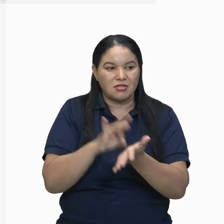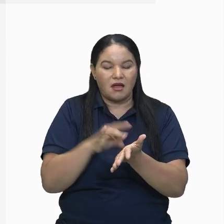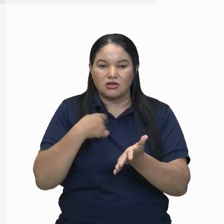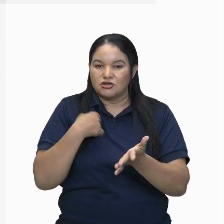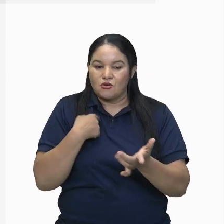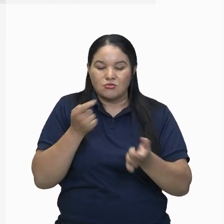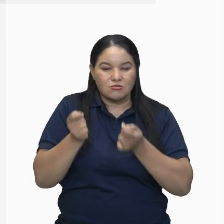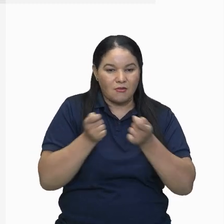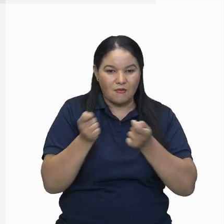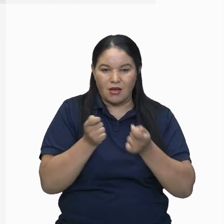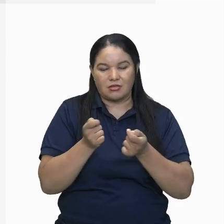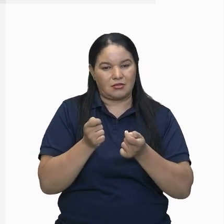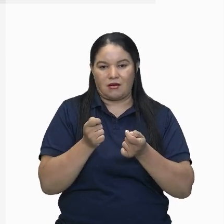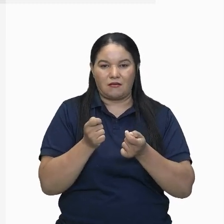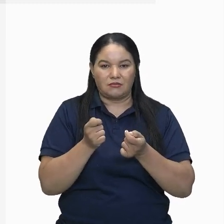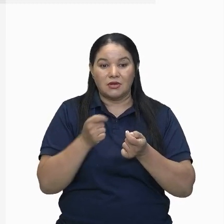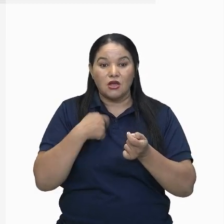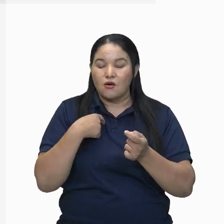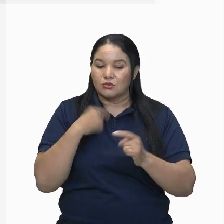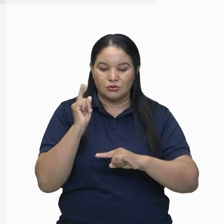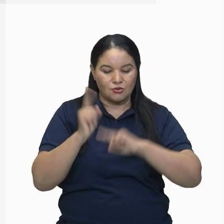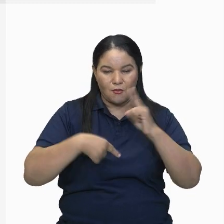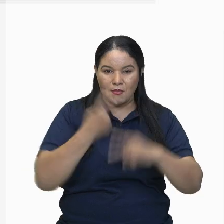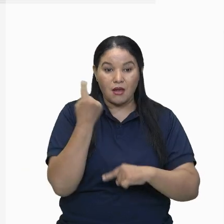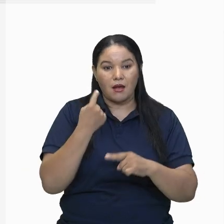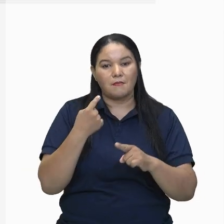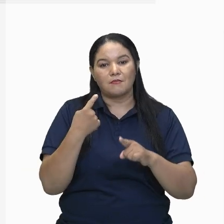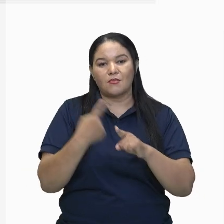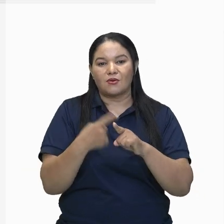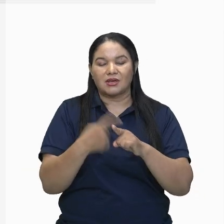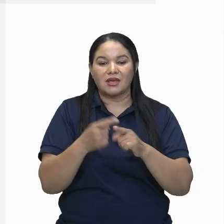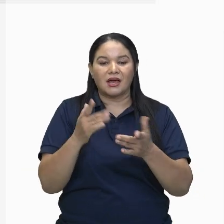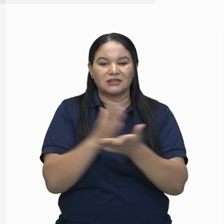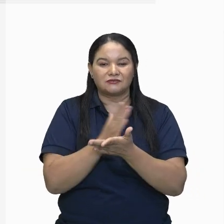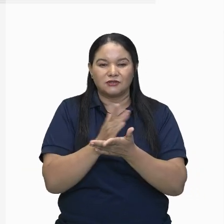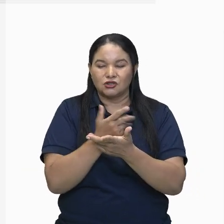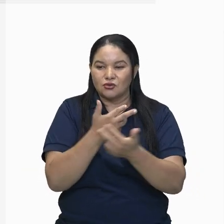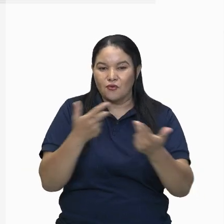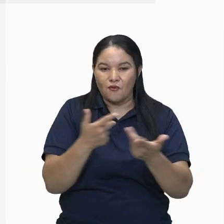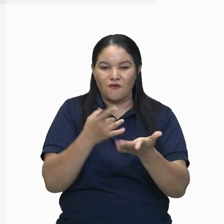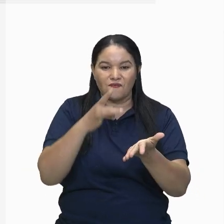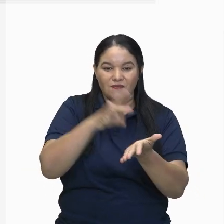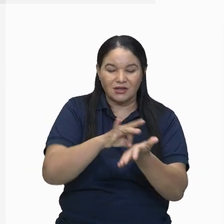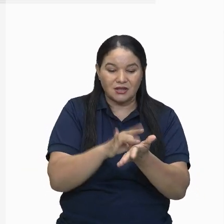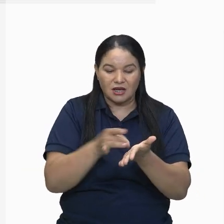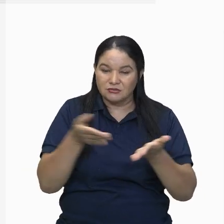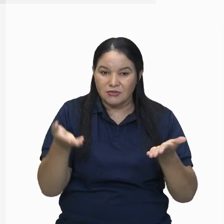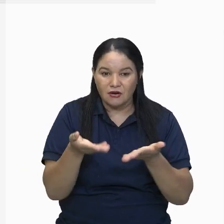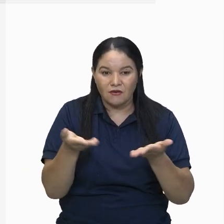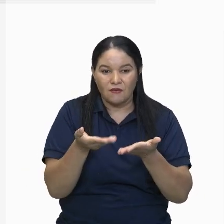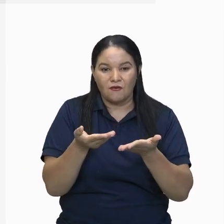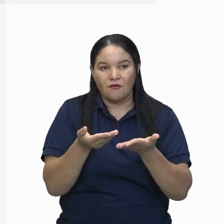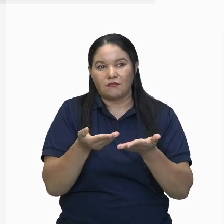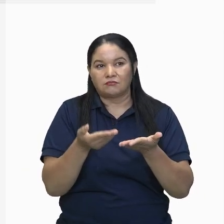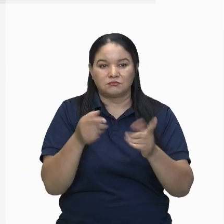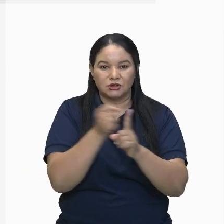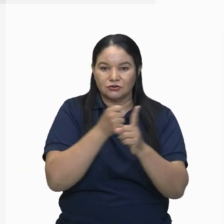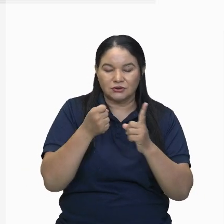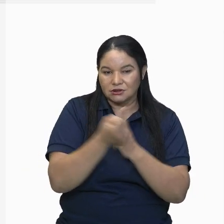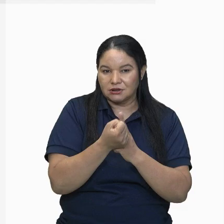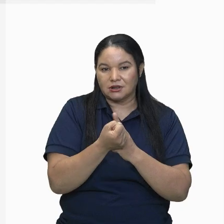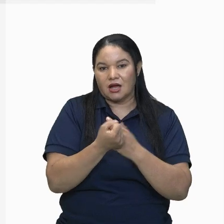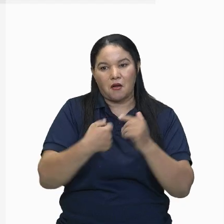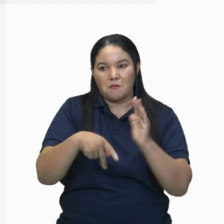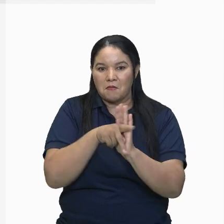se superar. Porque muitas vezes aquilo que é verdade para este momento, para esta sociedade,